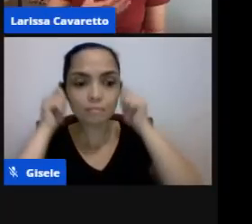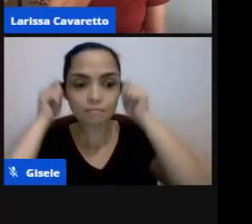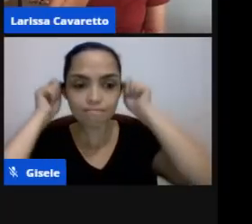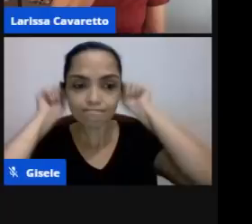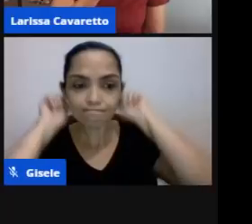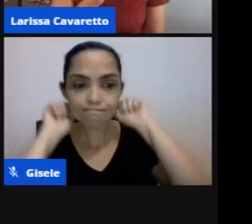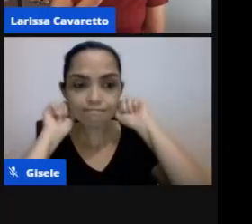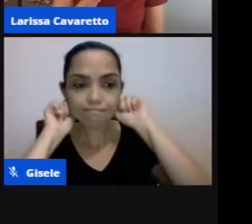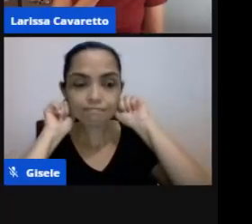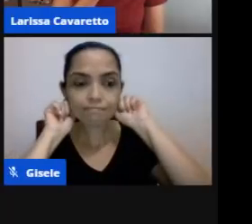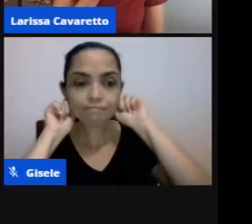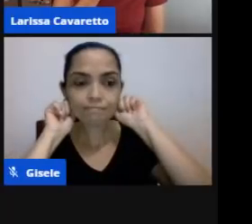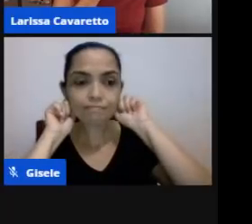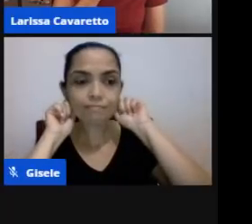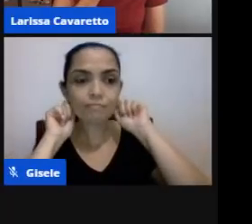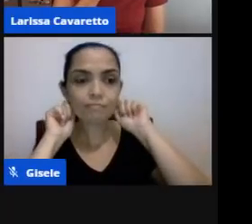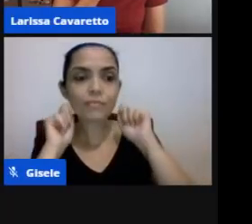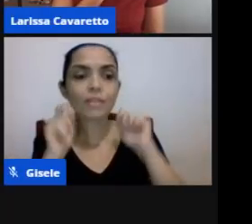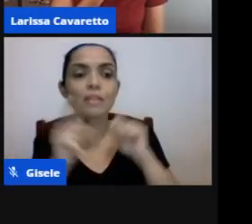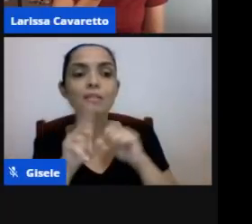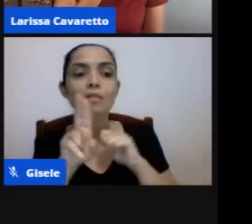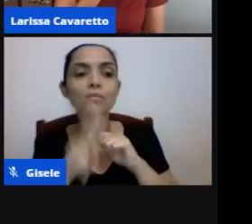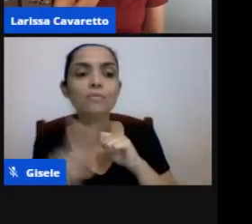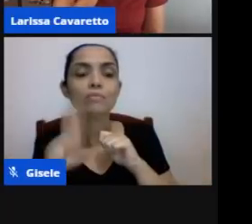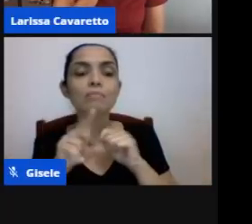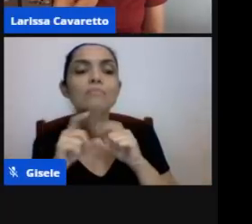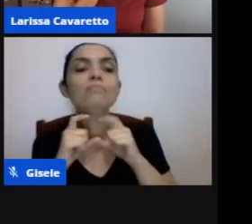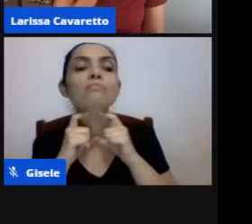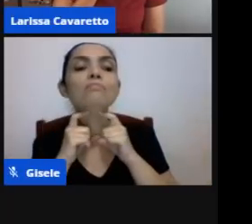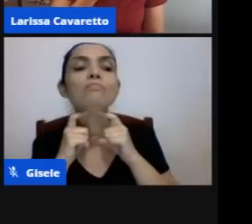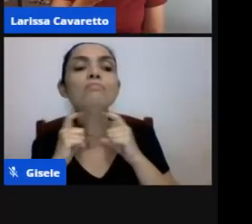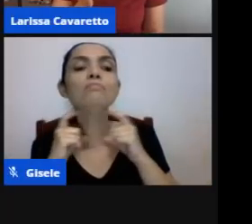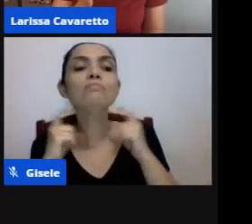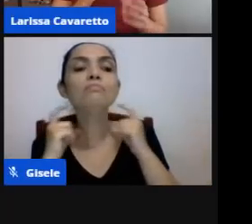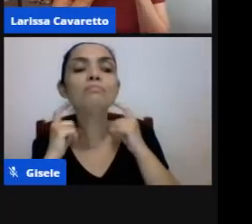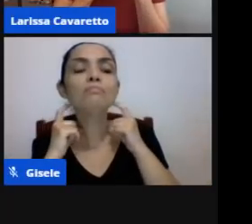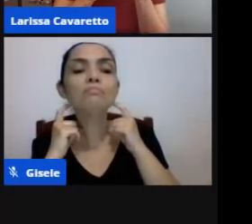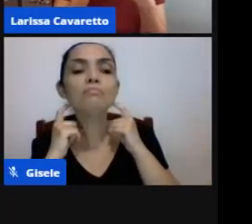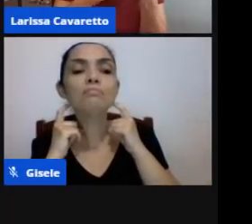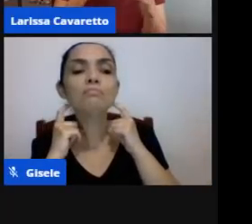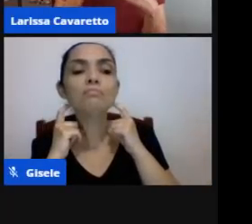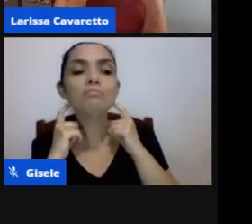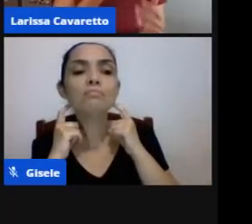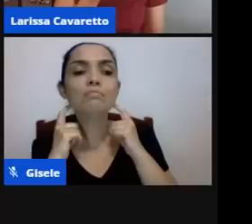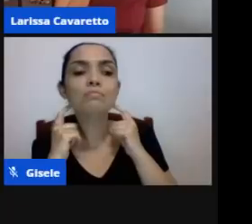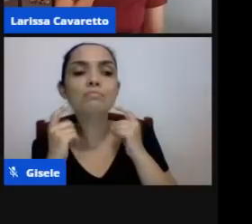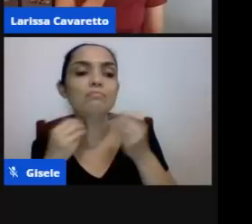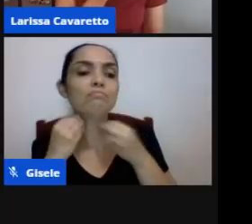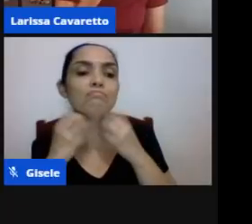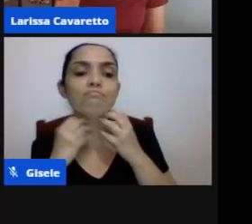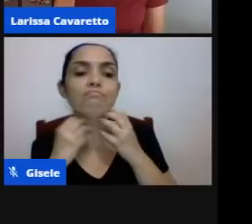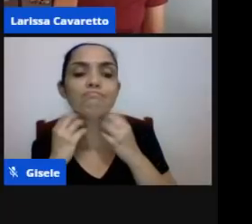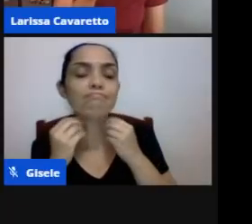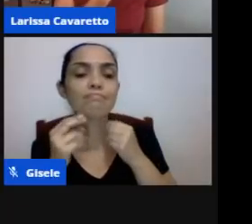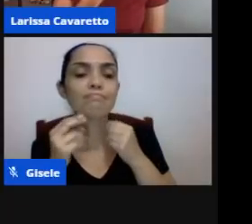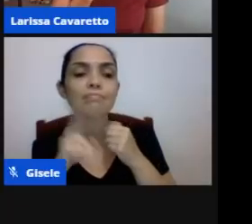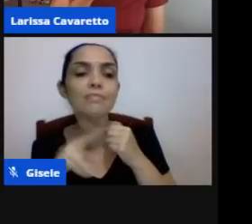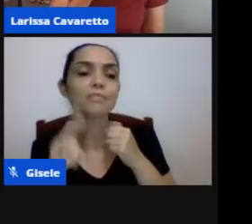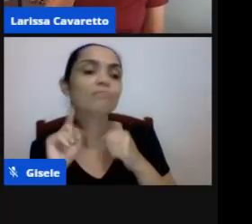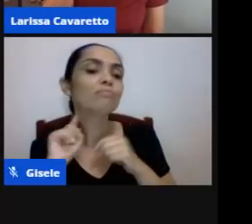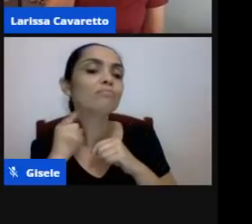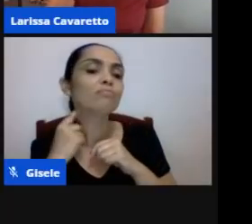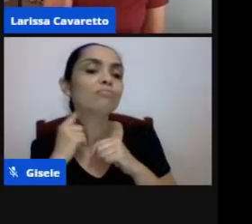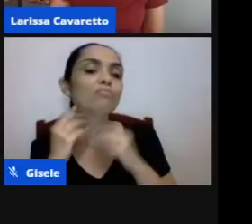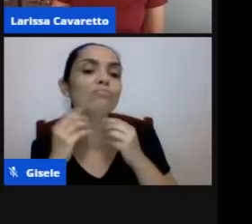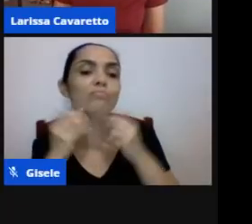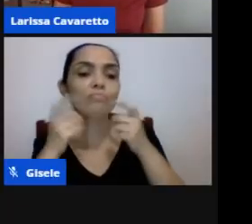A máscara não deve ser colocada no pescoço, tá? Se a gente coloca a máscara no pescoço, a gente vai estar ali embolando ela e contaminando a área ali,